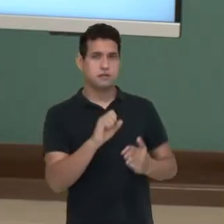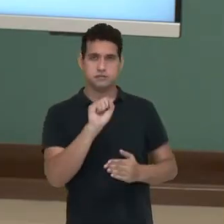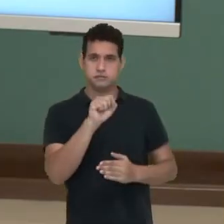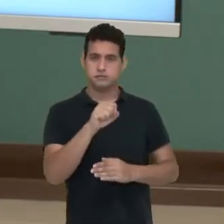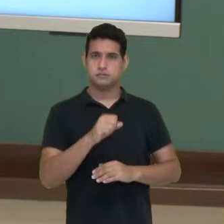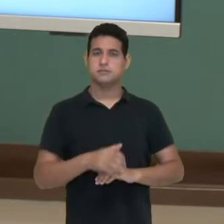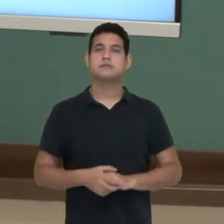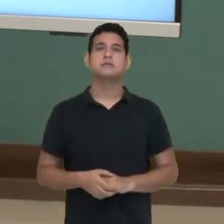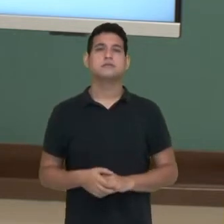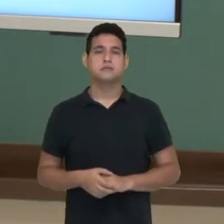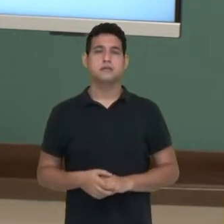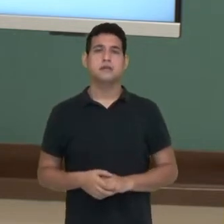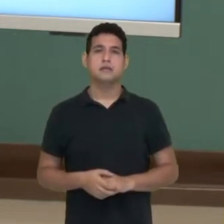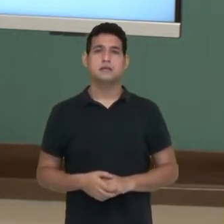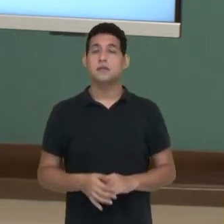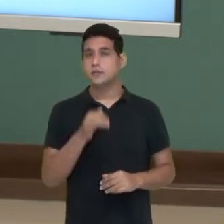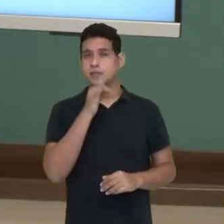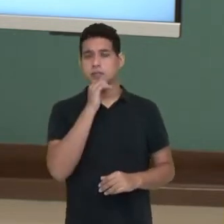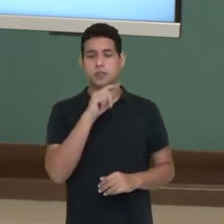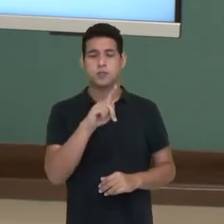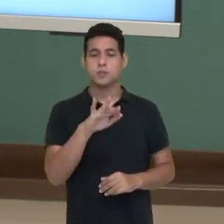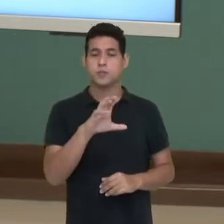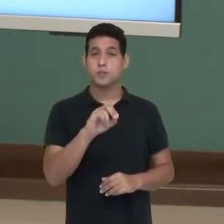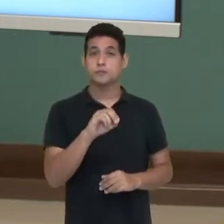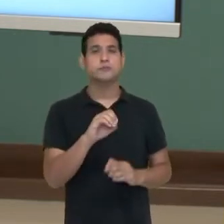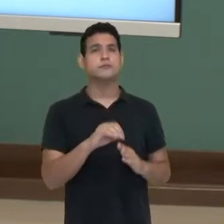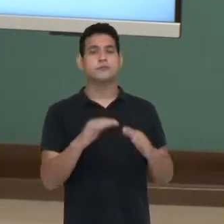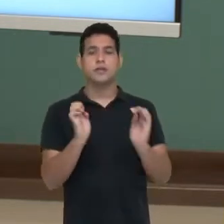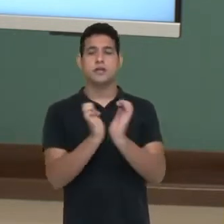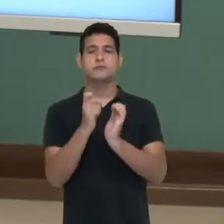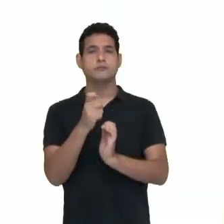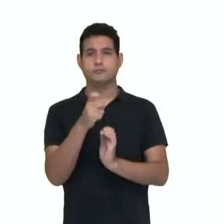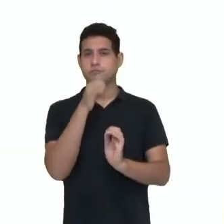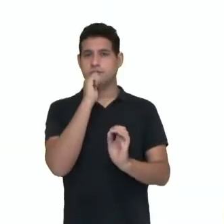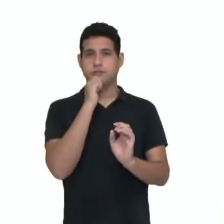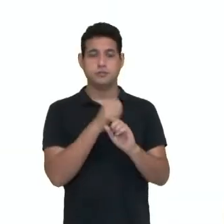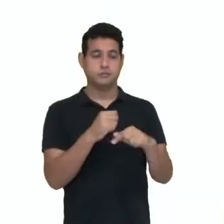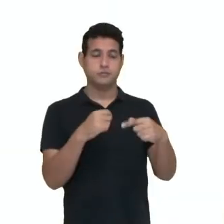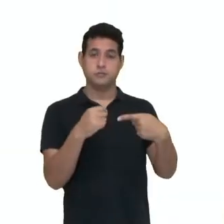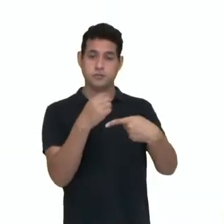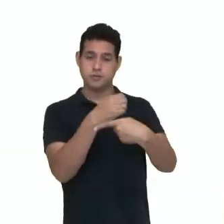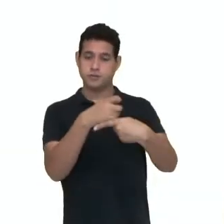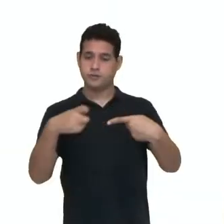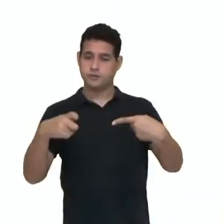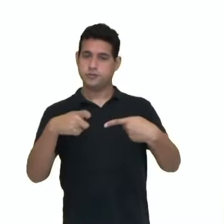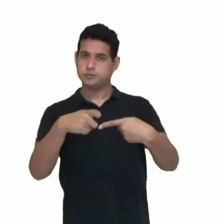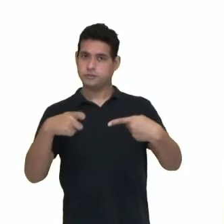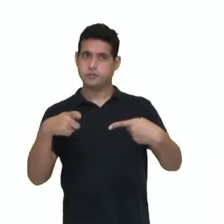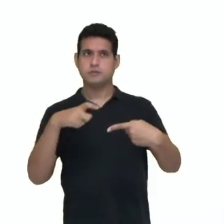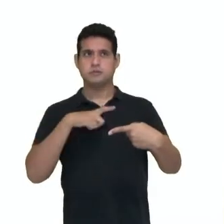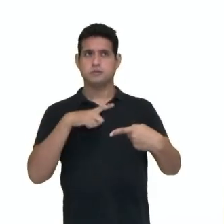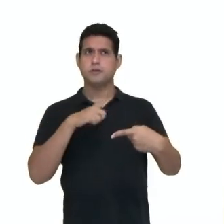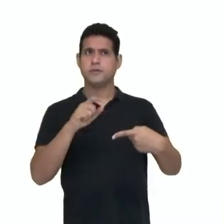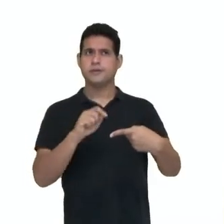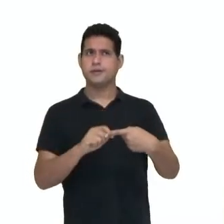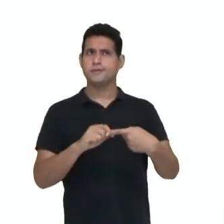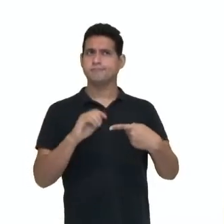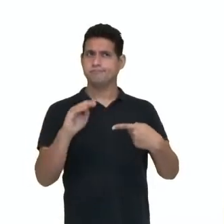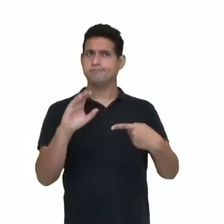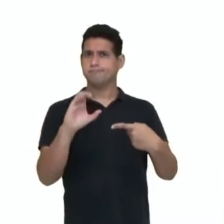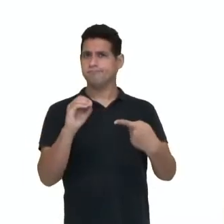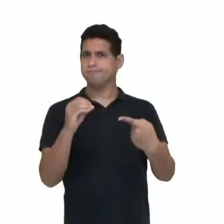bom? Então, o ponto sobre o eixo X tem coordenadas x e 0, porque está em cima do eixo